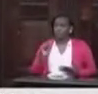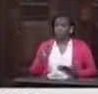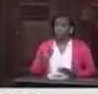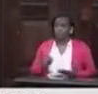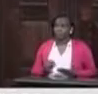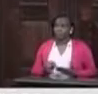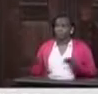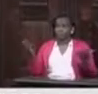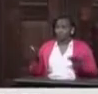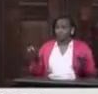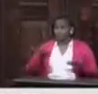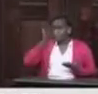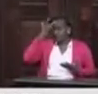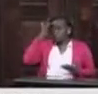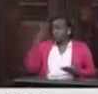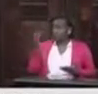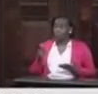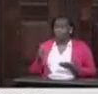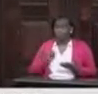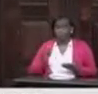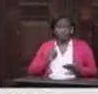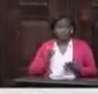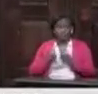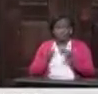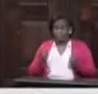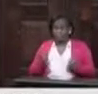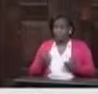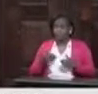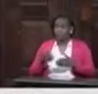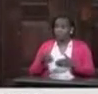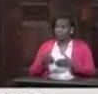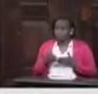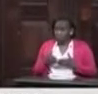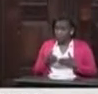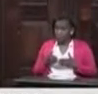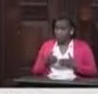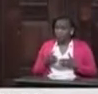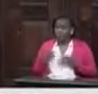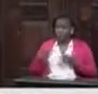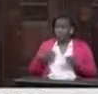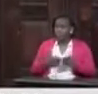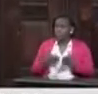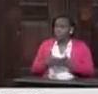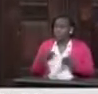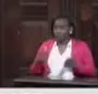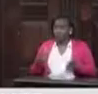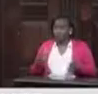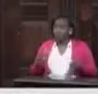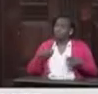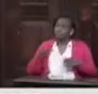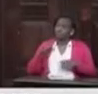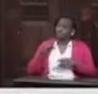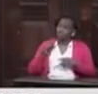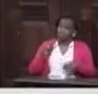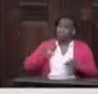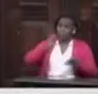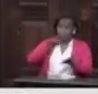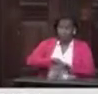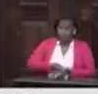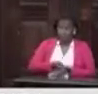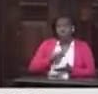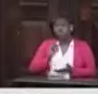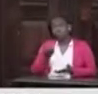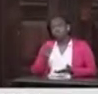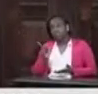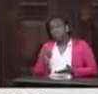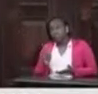seguinte: hoje o servidor que pede uma licença sem vencimento, ele tem a opção de pagar ou